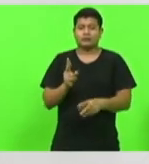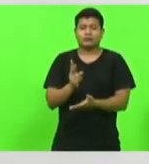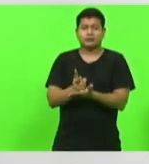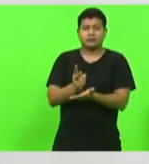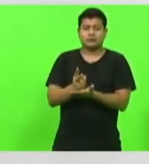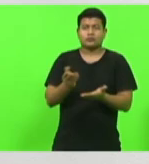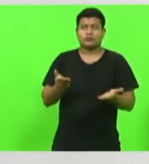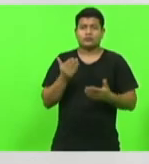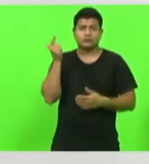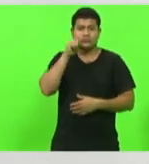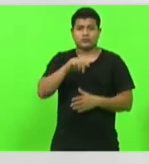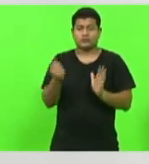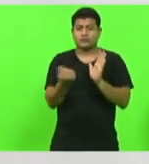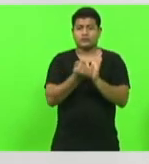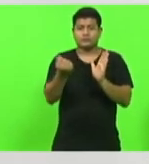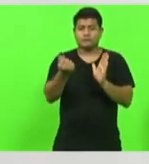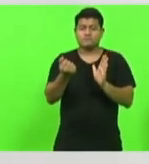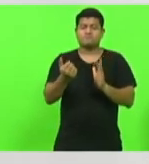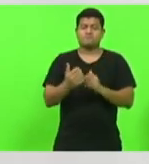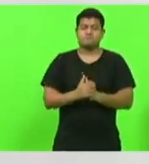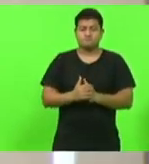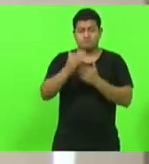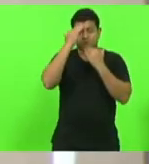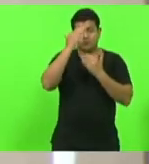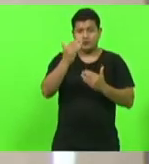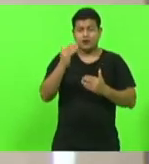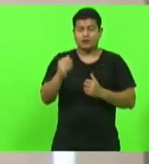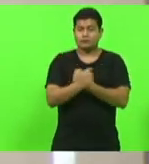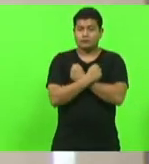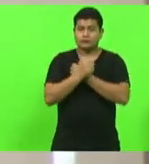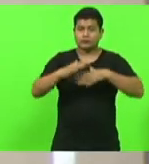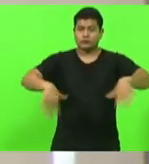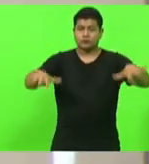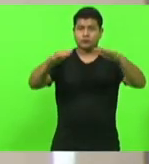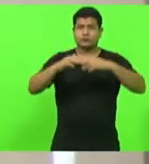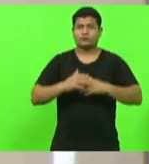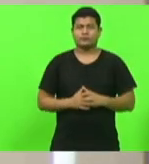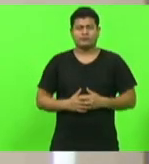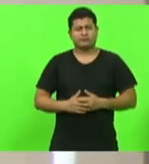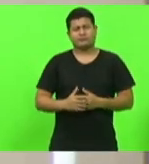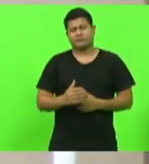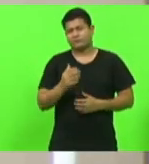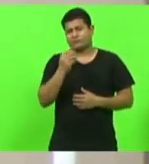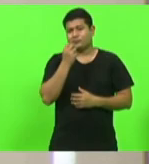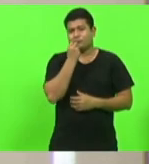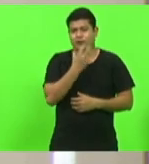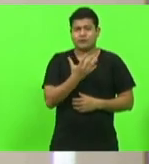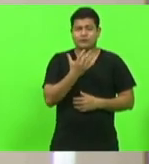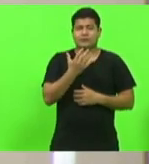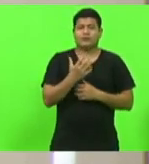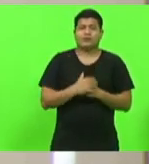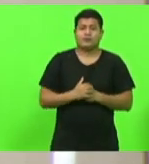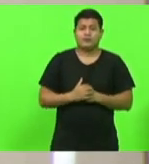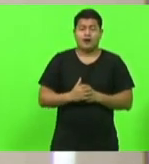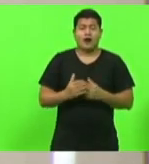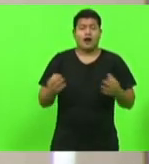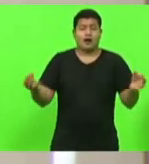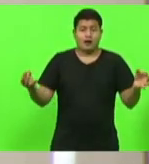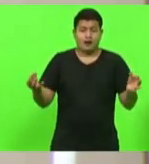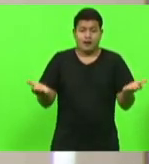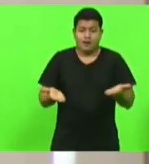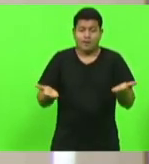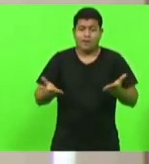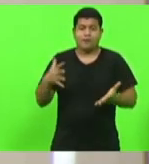registro. Obrigado, abraço a todos. Imagina, deputado Silva, sempre uma alegria ouvir a Vossa Excelência. Não havendo mais oradores inscritos em